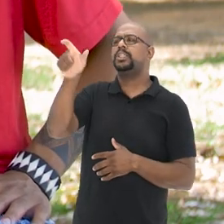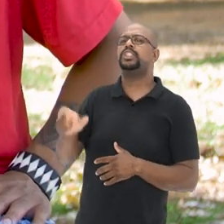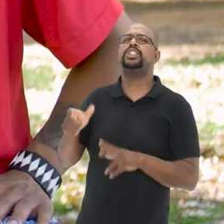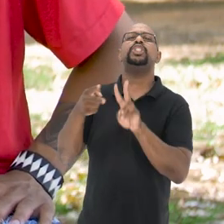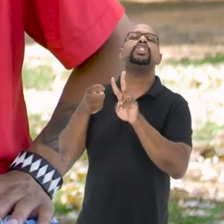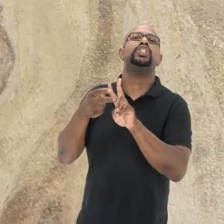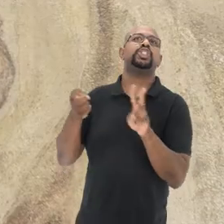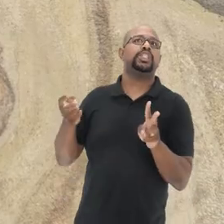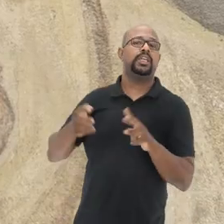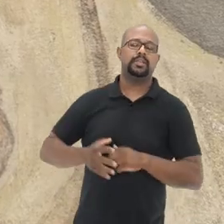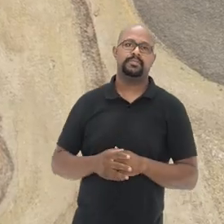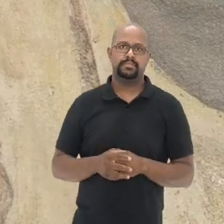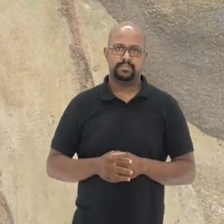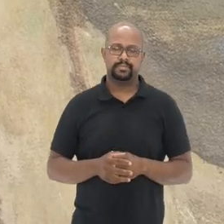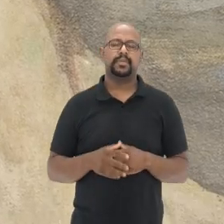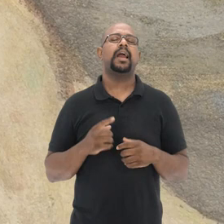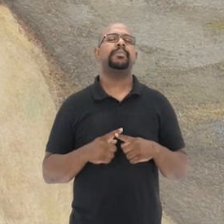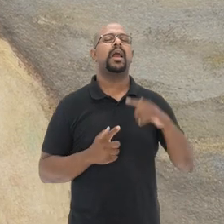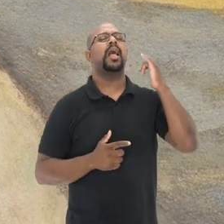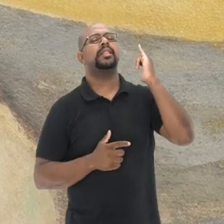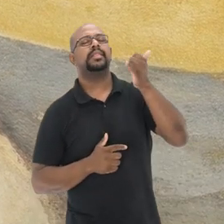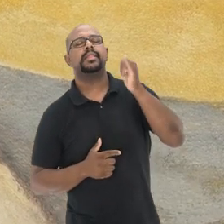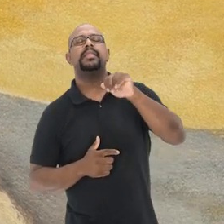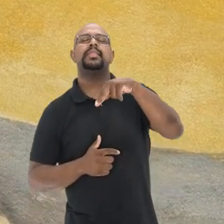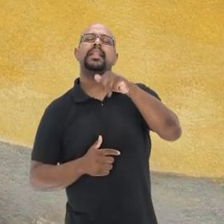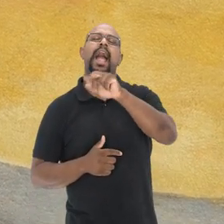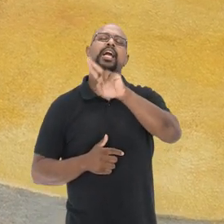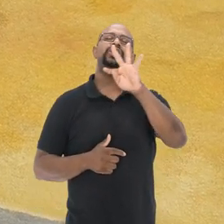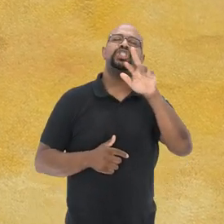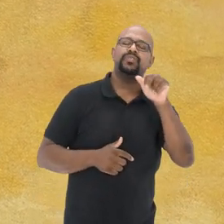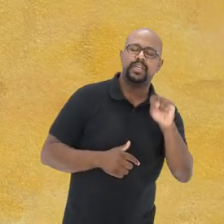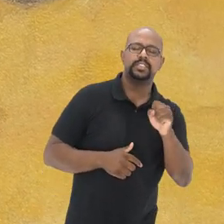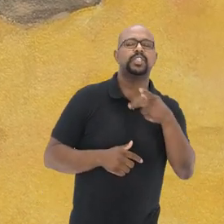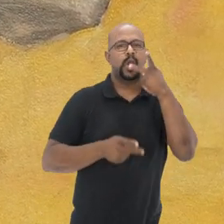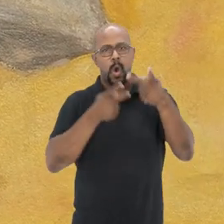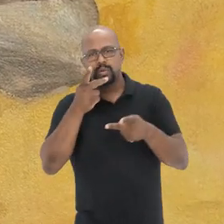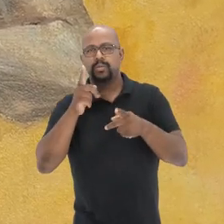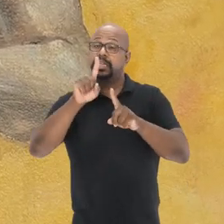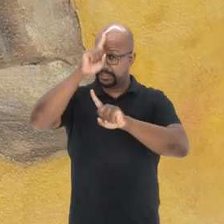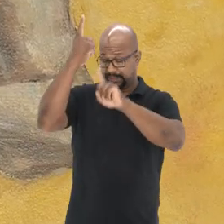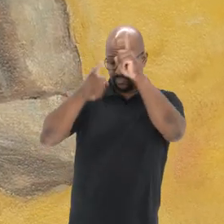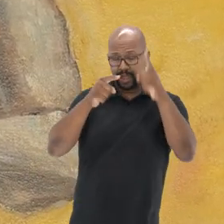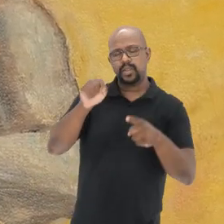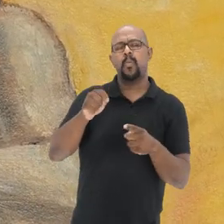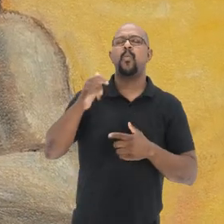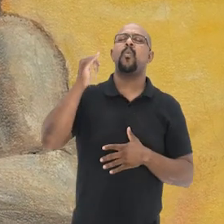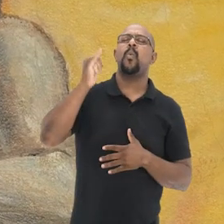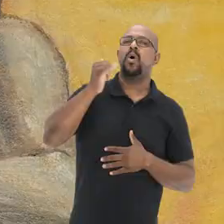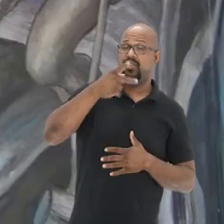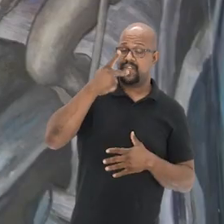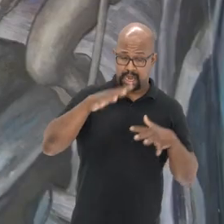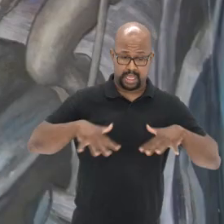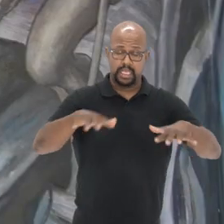personagem indígena, né? Entre as narrativas que se contam e que também se inventam. Um